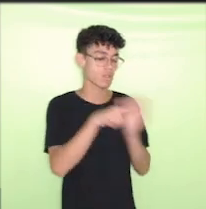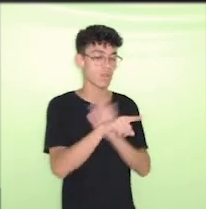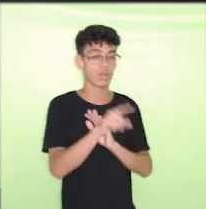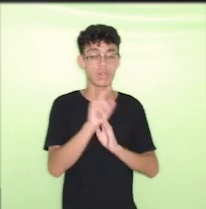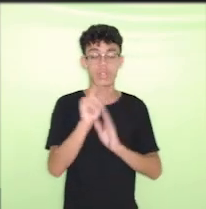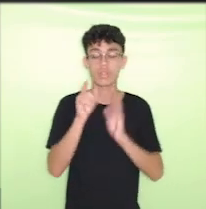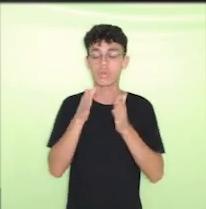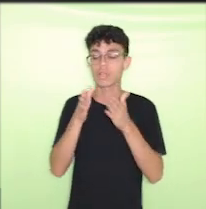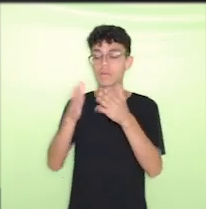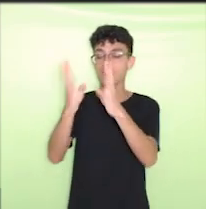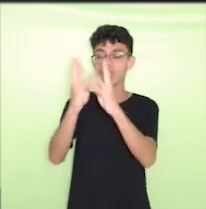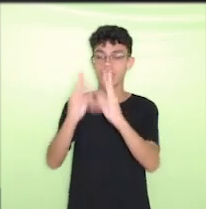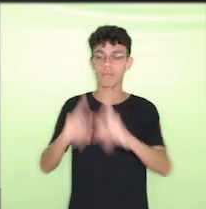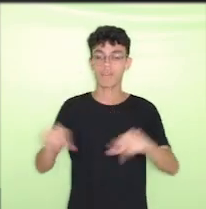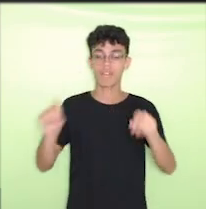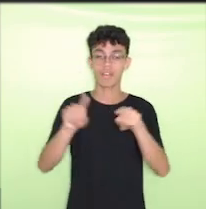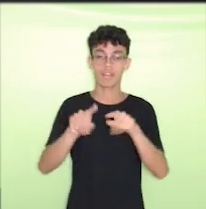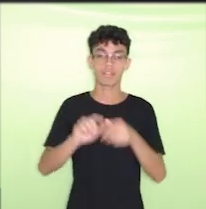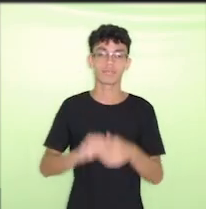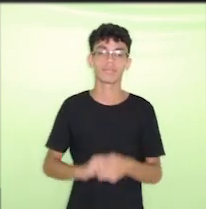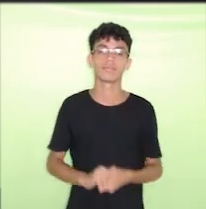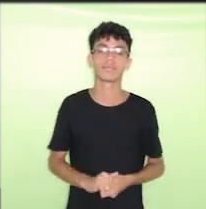caminho acabava ali mesmo, onde ele estava.